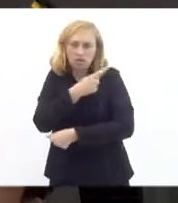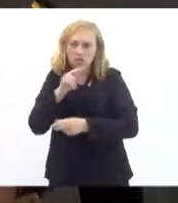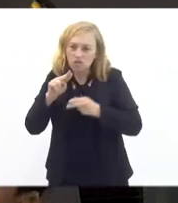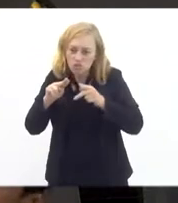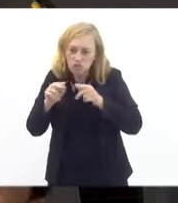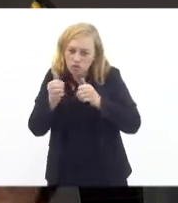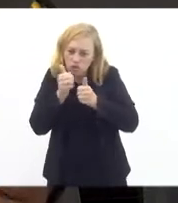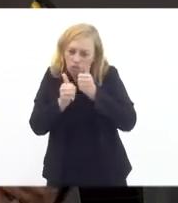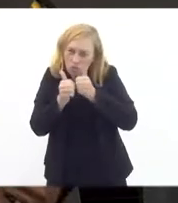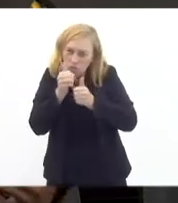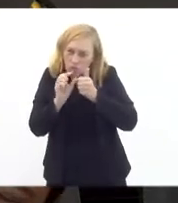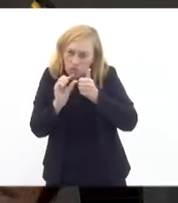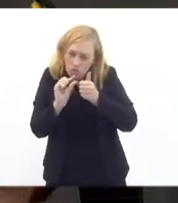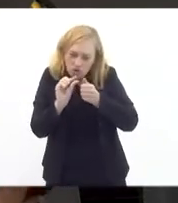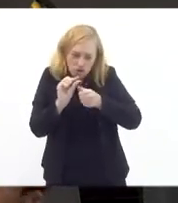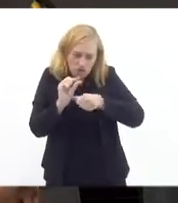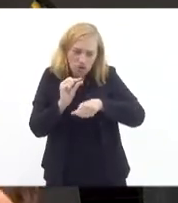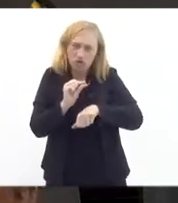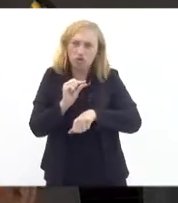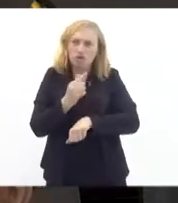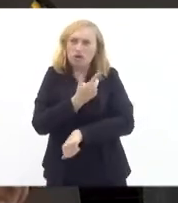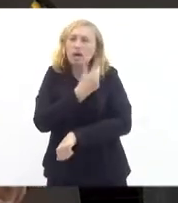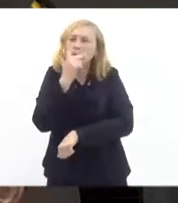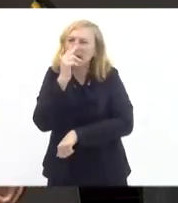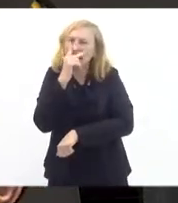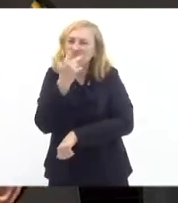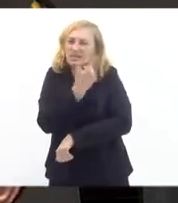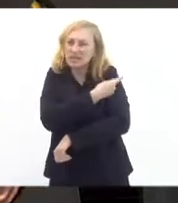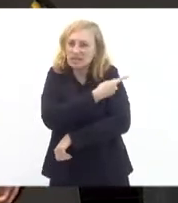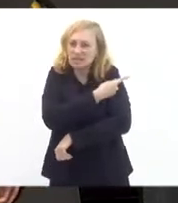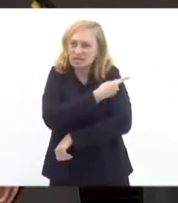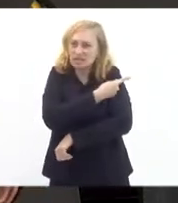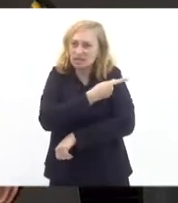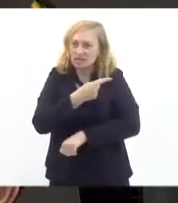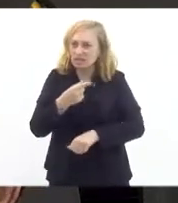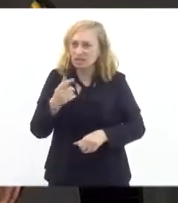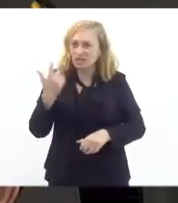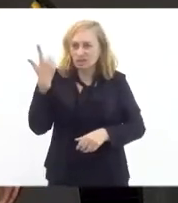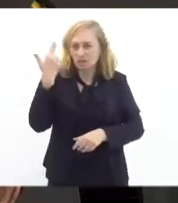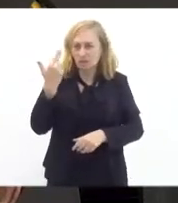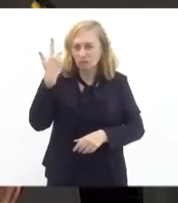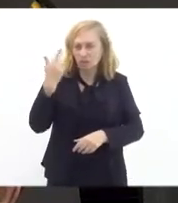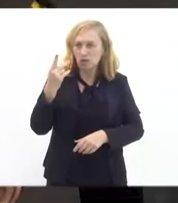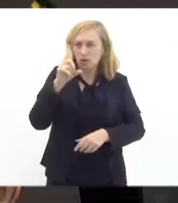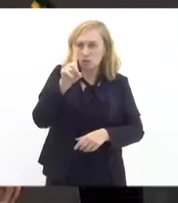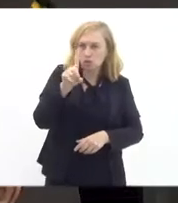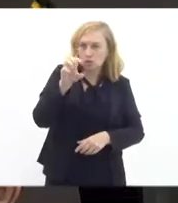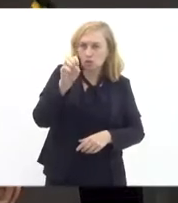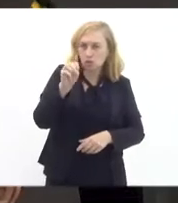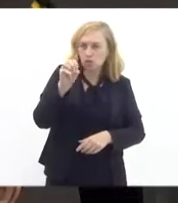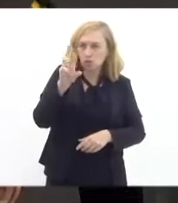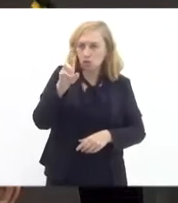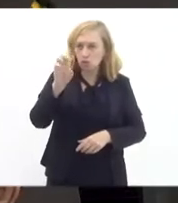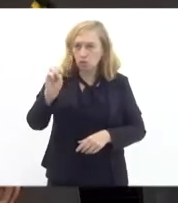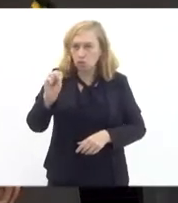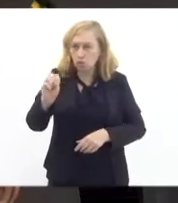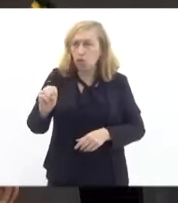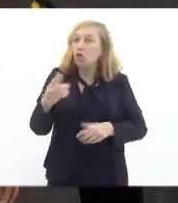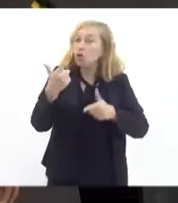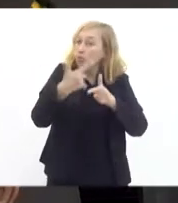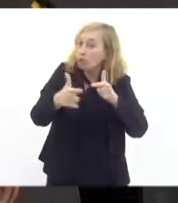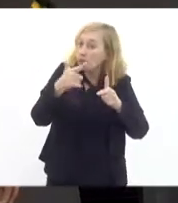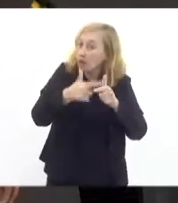aplicador. Você dá como se desse uma vacina. Perfeito. Normalmente dá no dorso. O problema é que existe